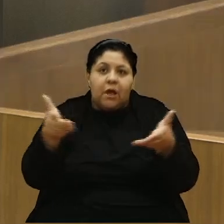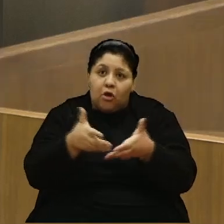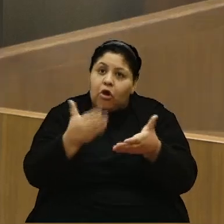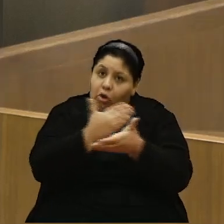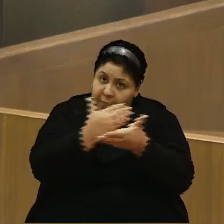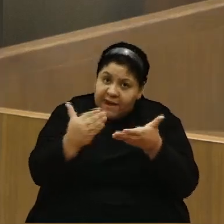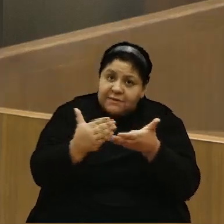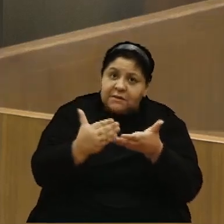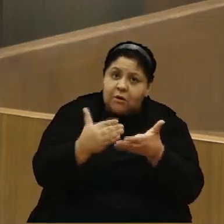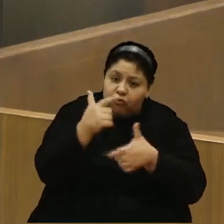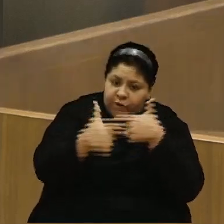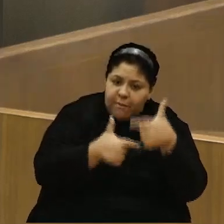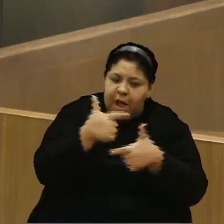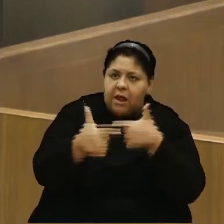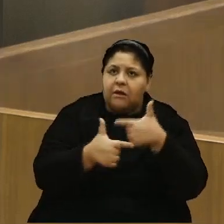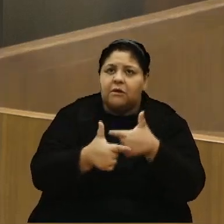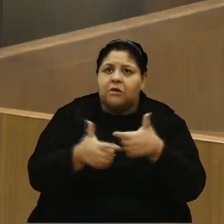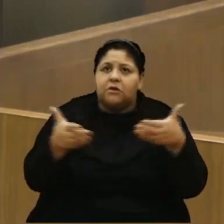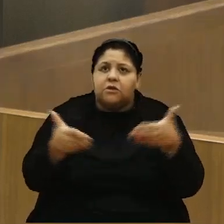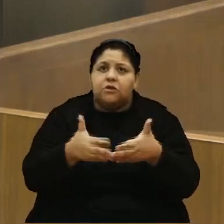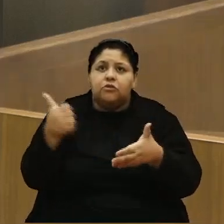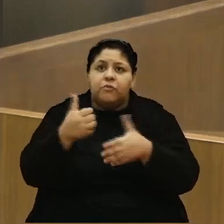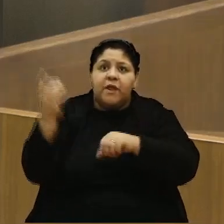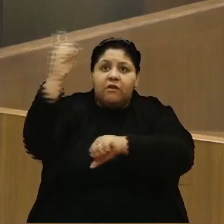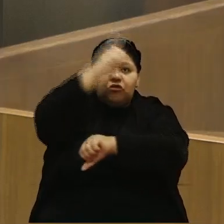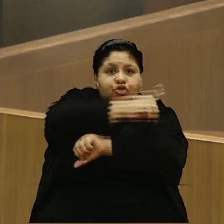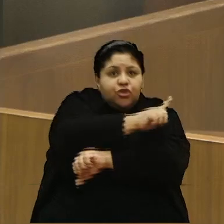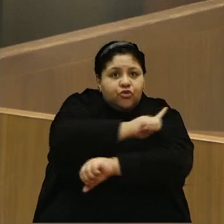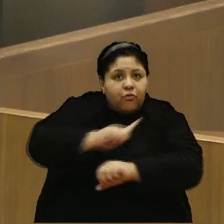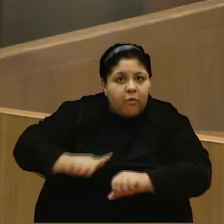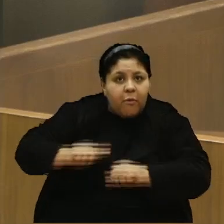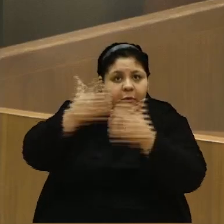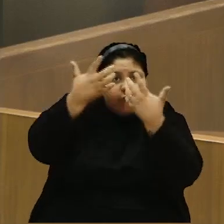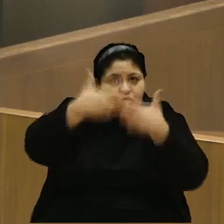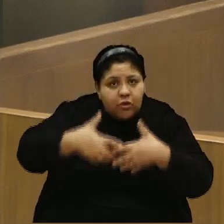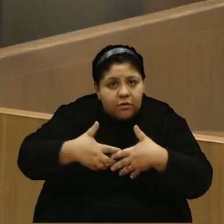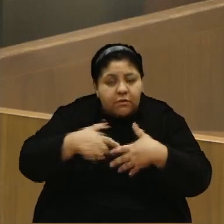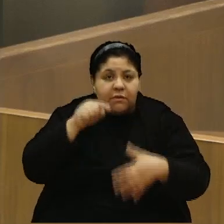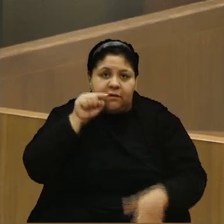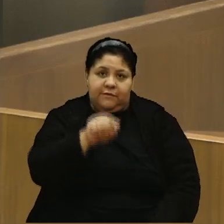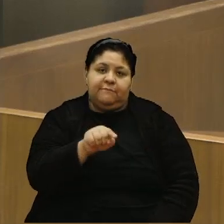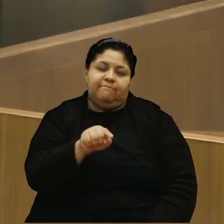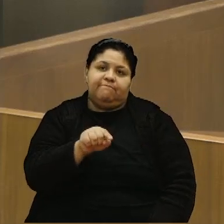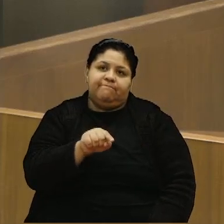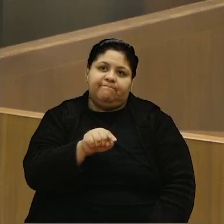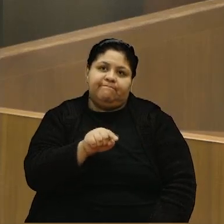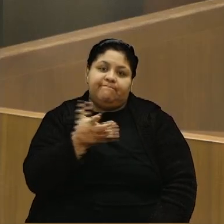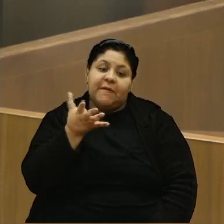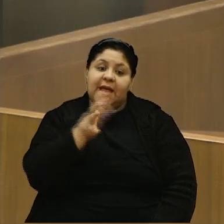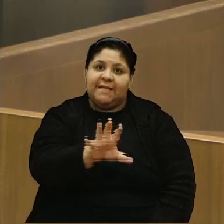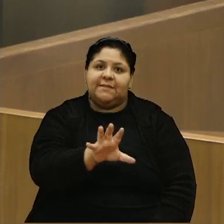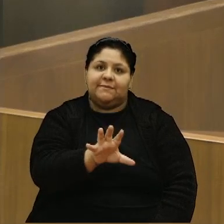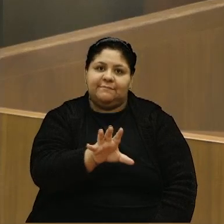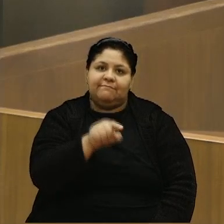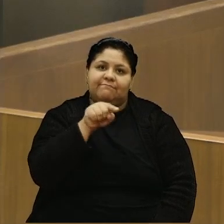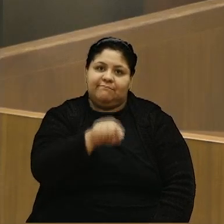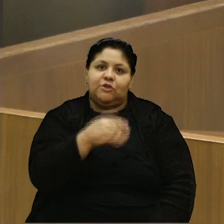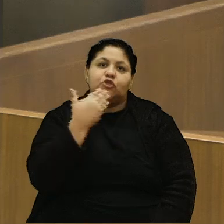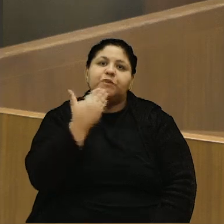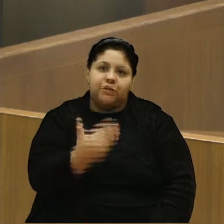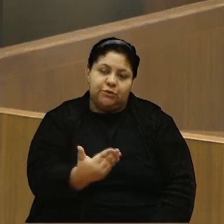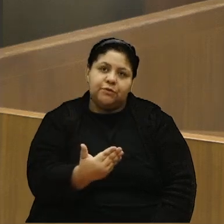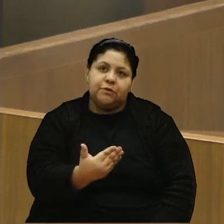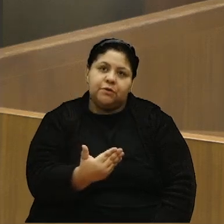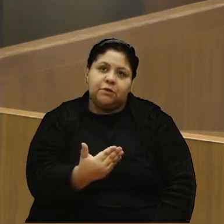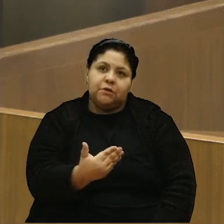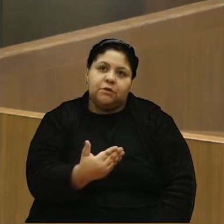funcionar. Coloca já desde o primeiro dia do governo para funcionar. Essa que é a nossa solicitação,